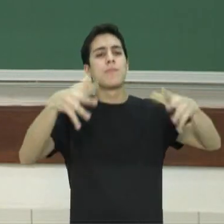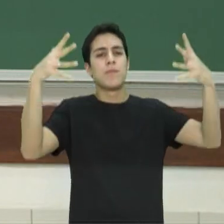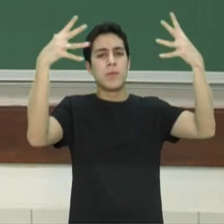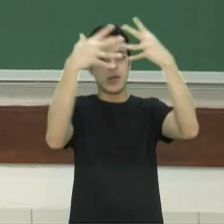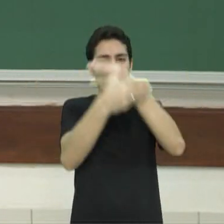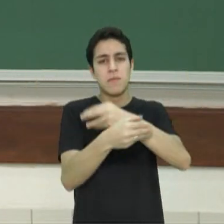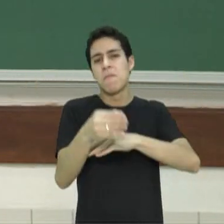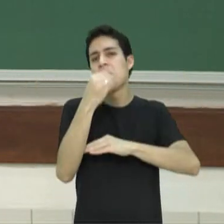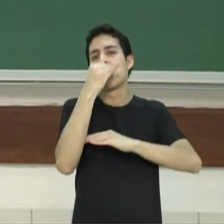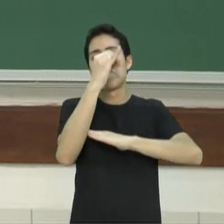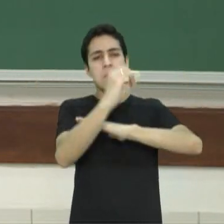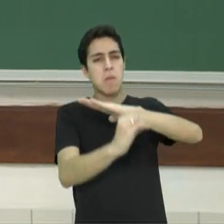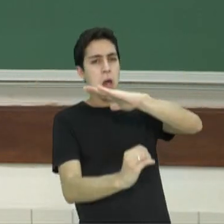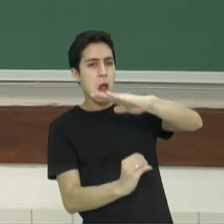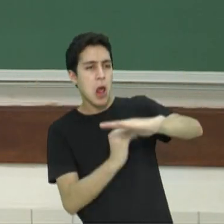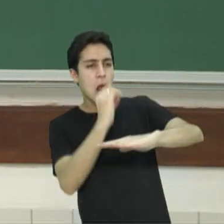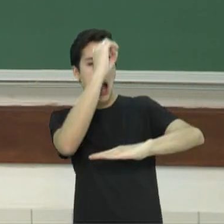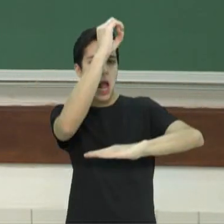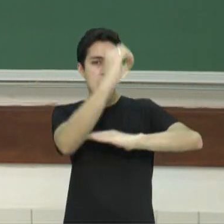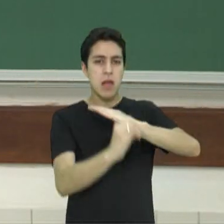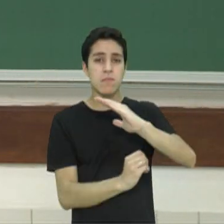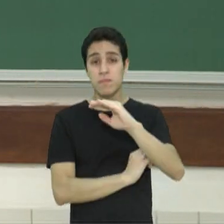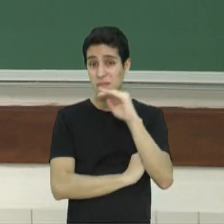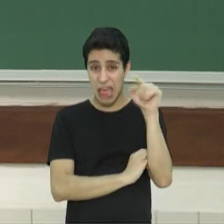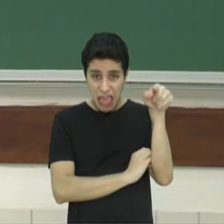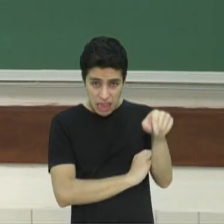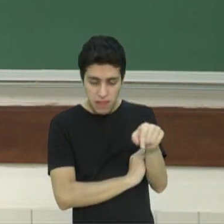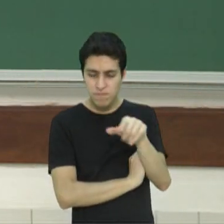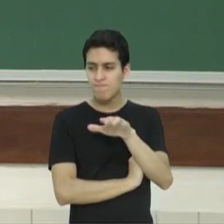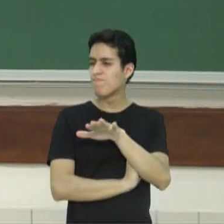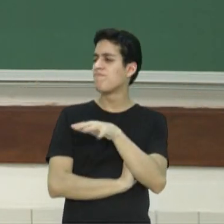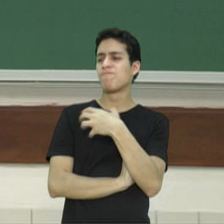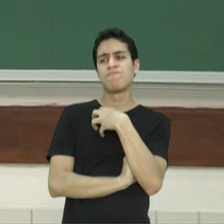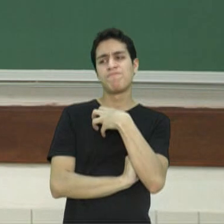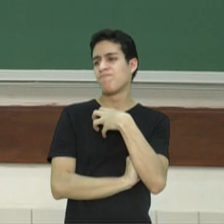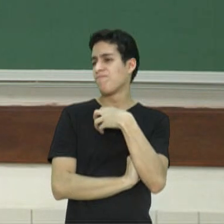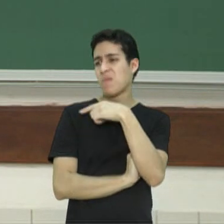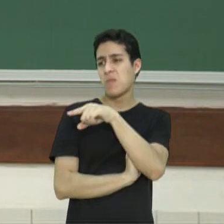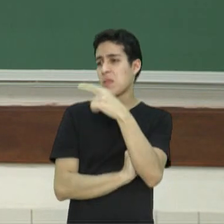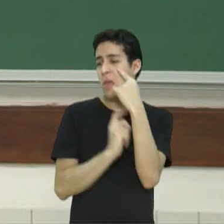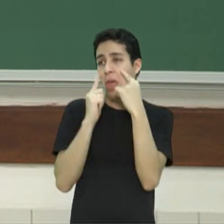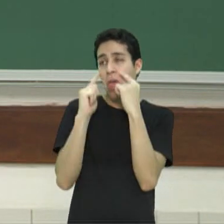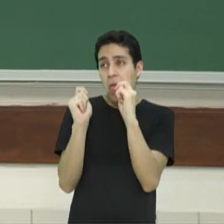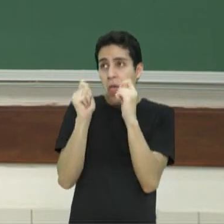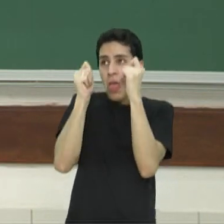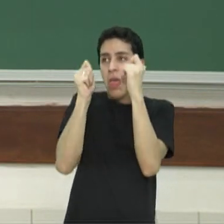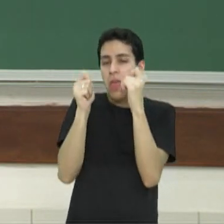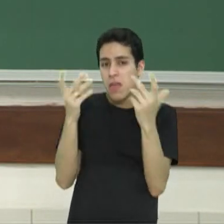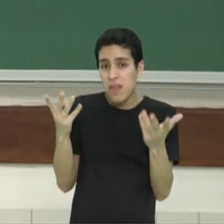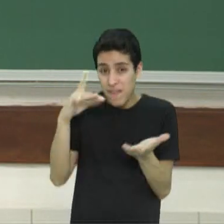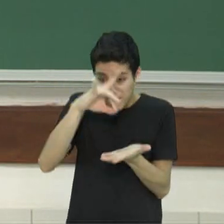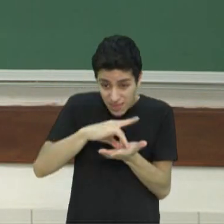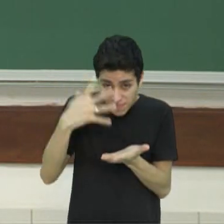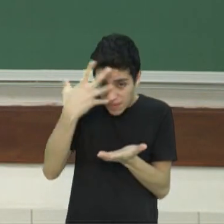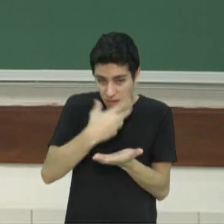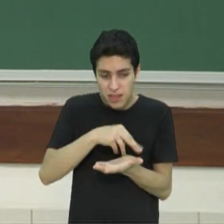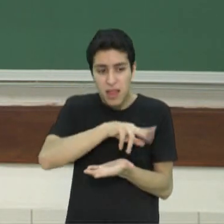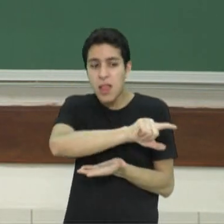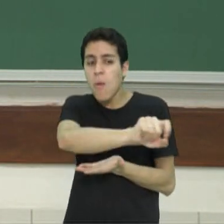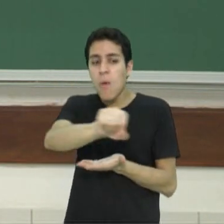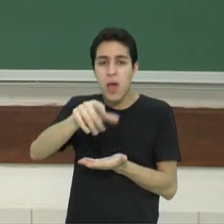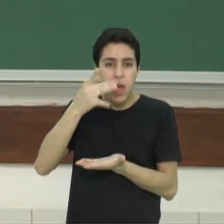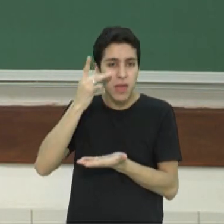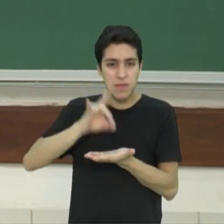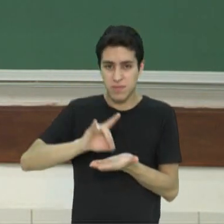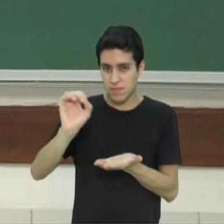pôr do sol, por exemplo. Para o Platão ele vai dizer, seus sentidos estão te enganando. A verdadeira beleza não está aí,